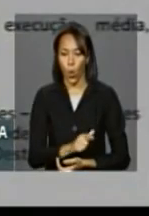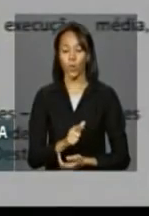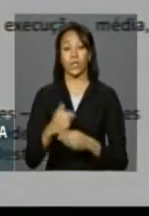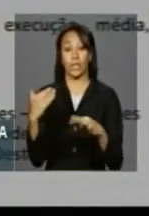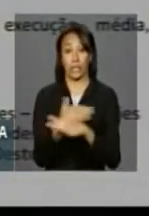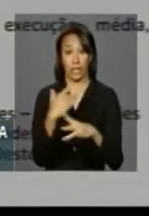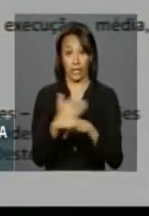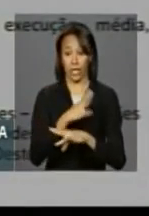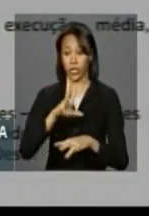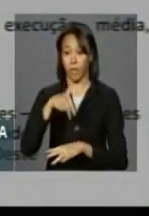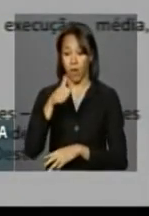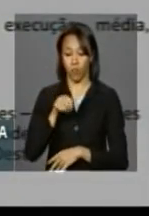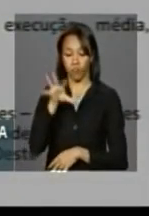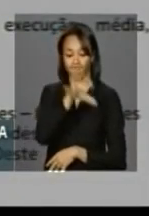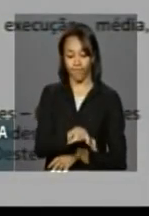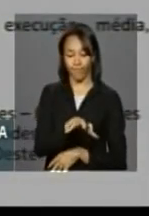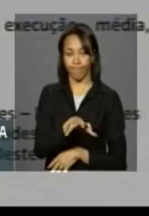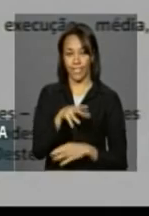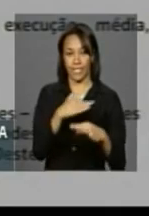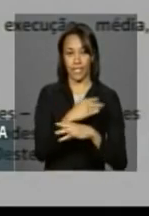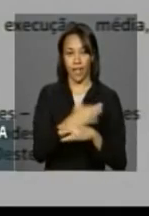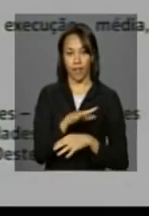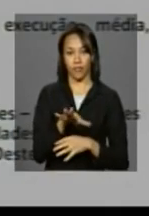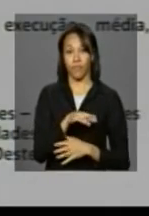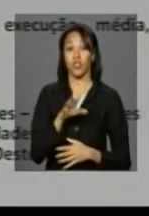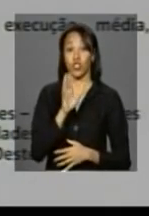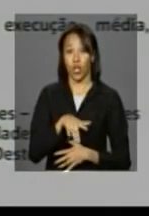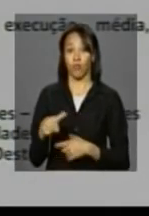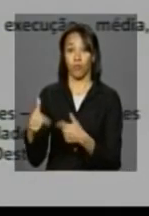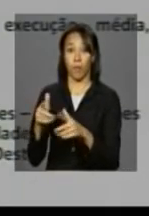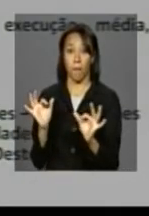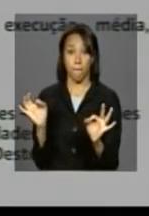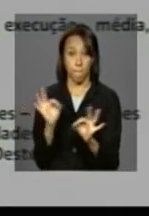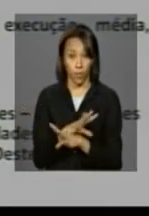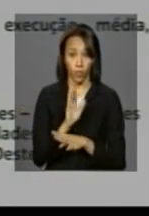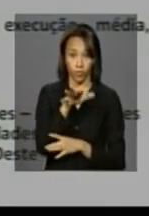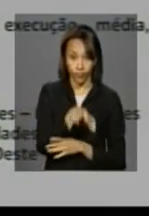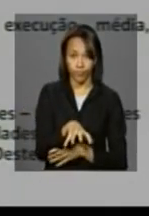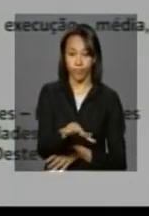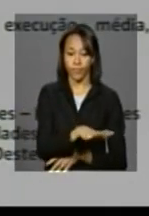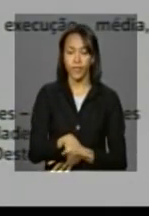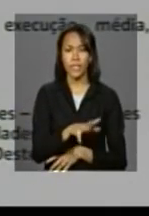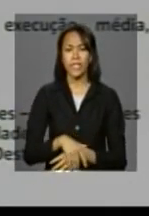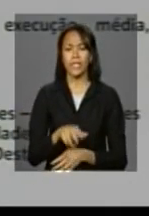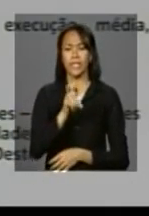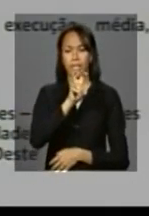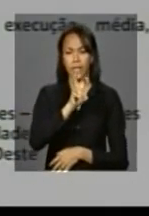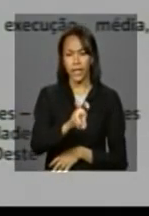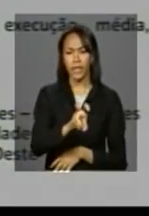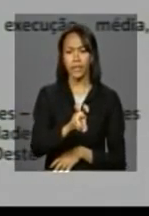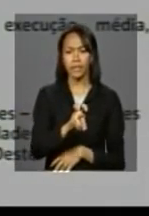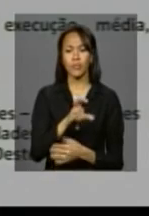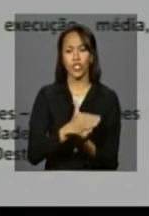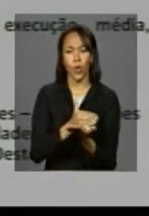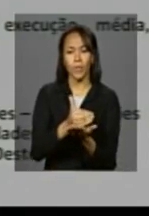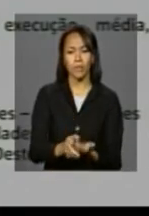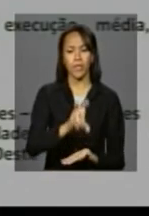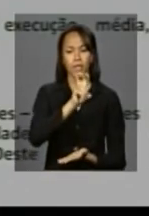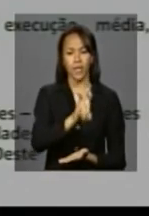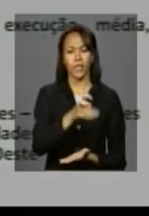Melhor. Então, aqui eu já falei das obras concluídas, nós iniciamos mais 560 obras, quando eu falo iniciamos, na